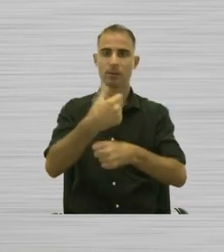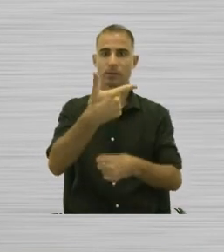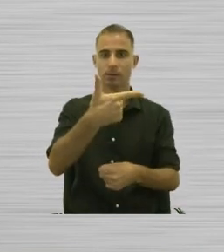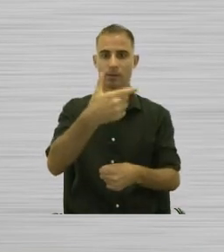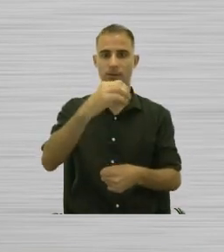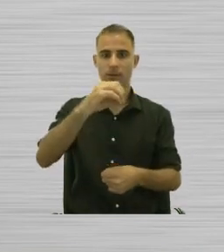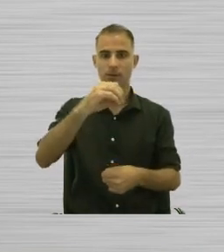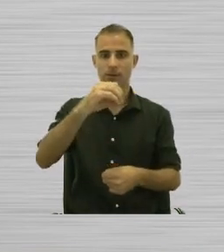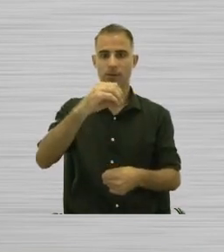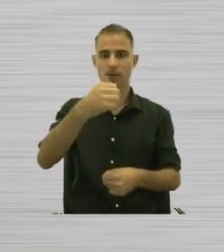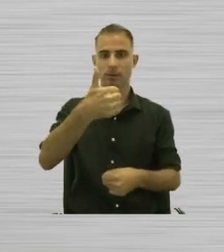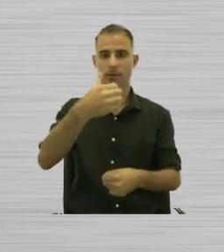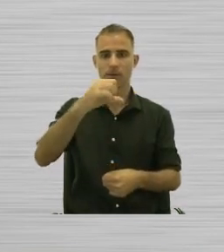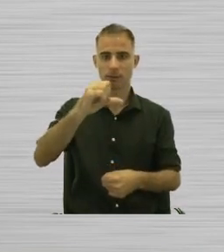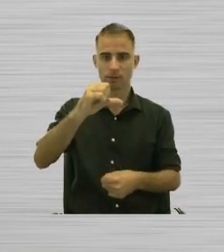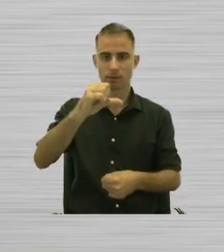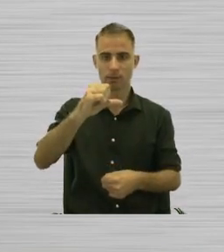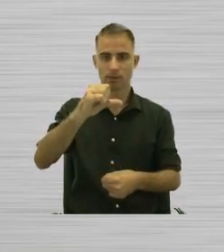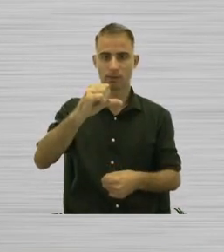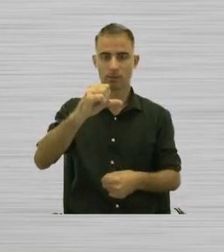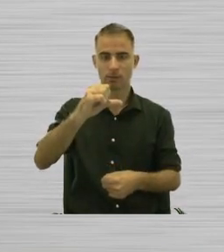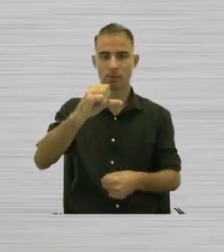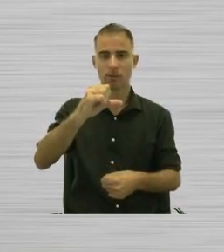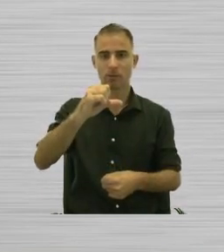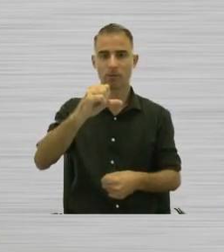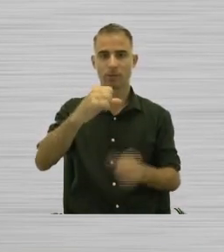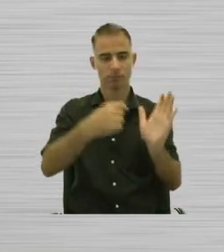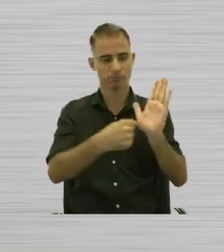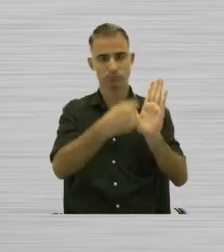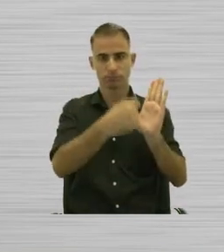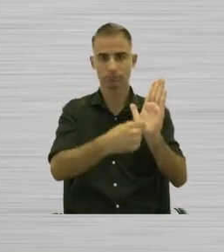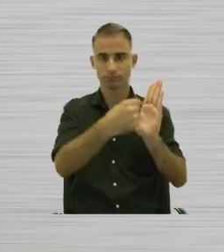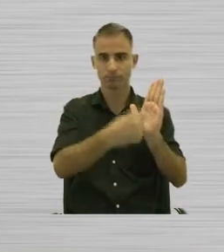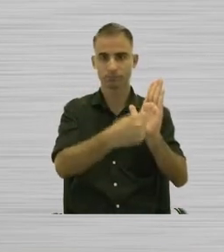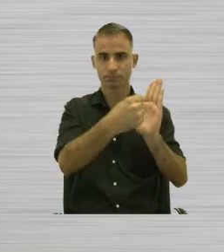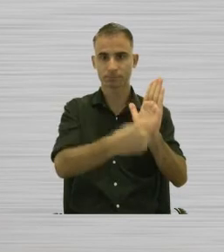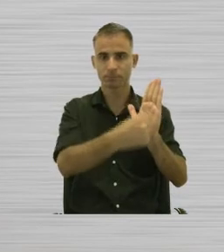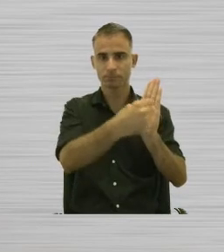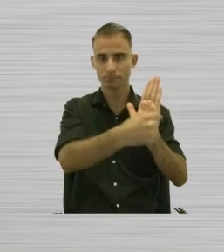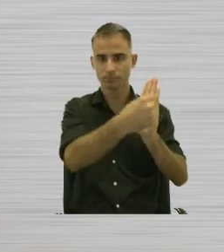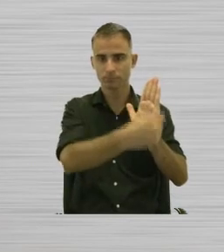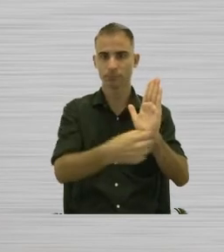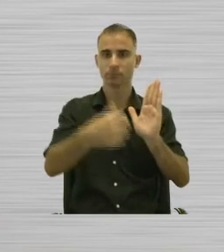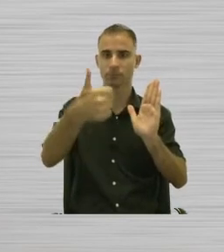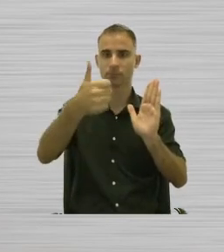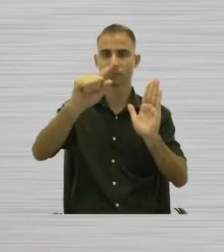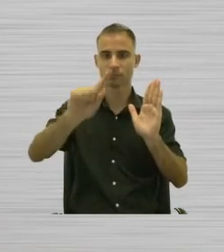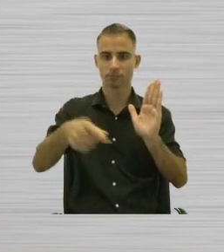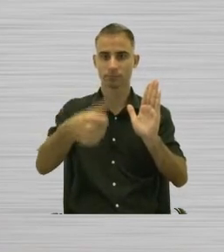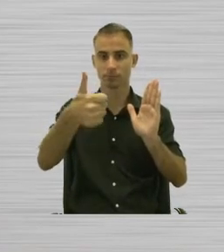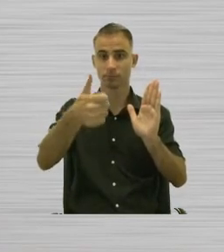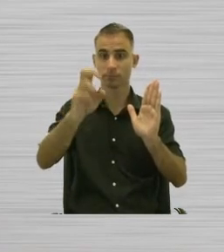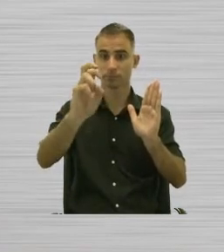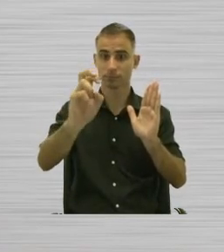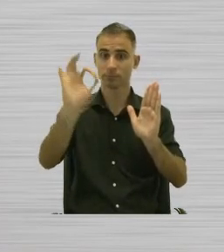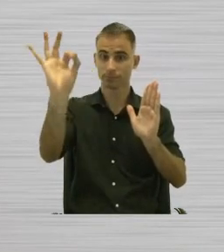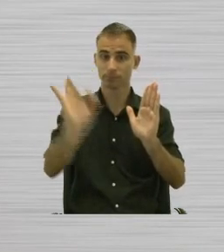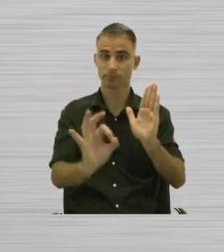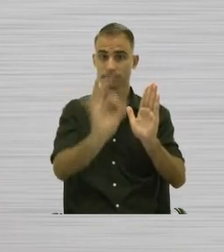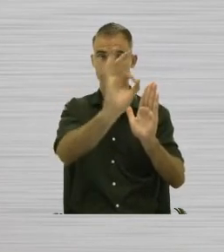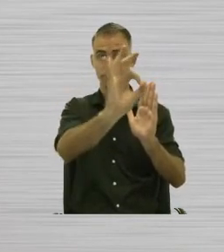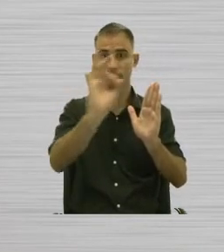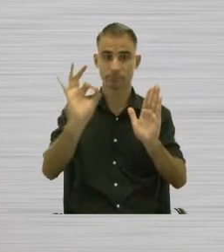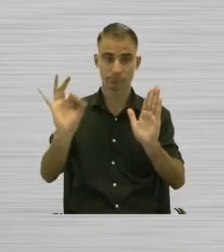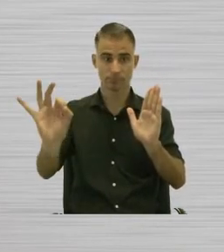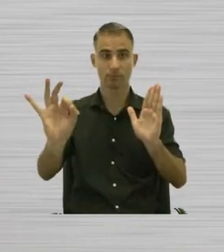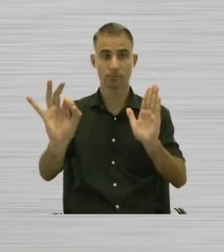aqui não aponta, né? A proporção dos locais onde esses pacientes também foram internados. E aí nós vemos que o